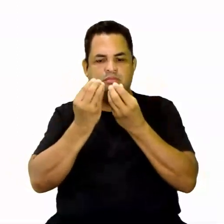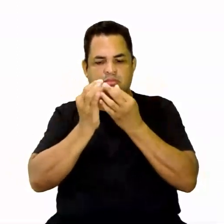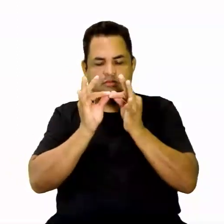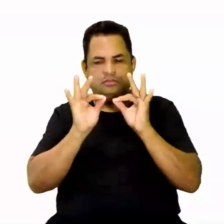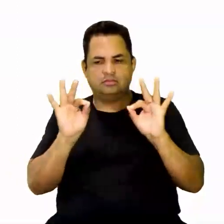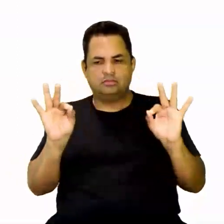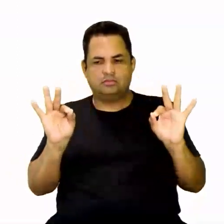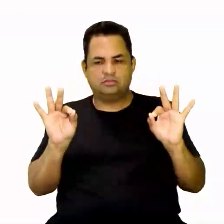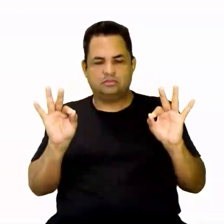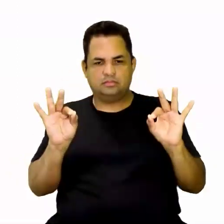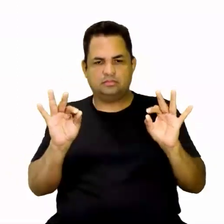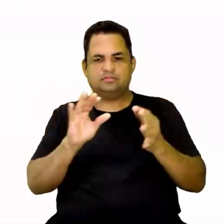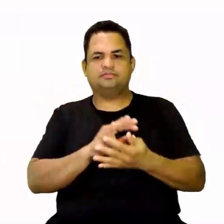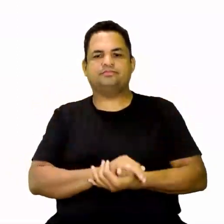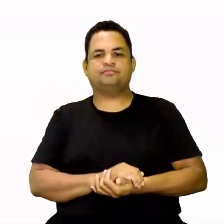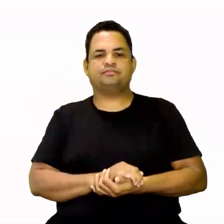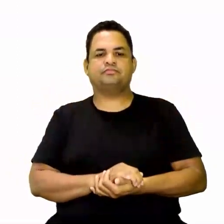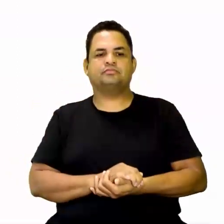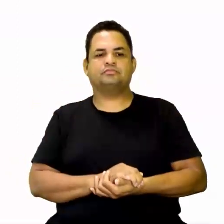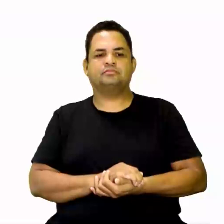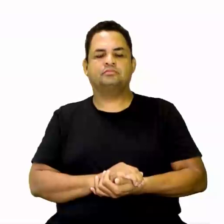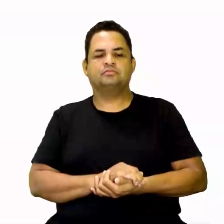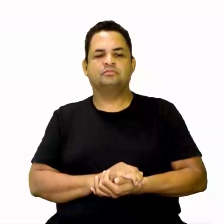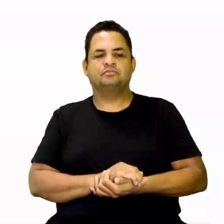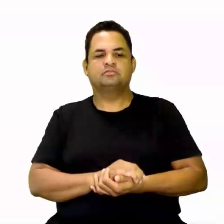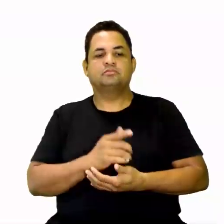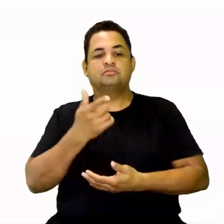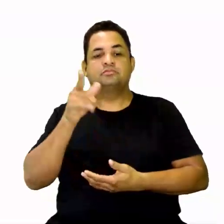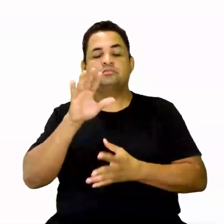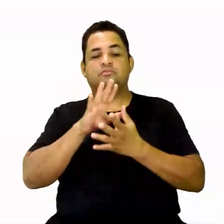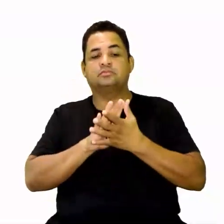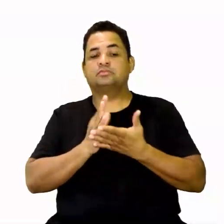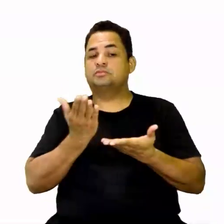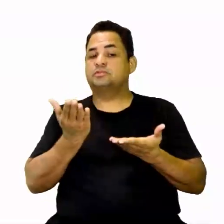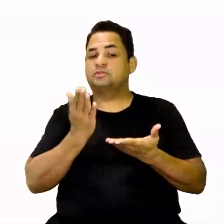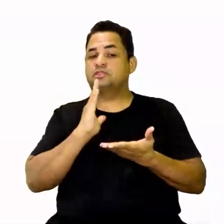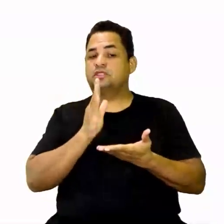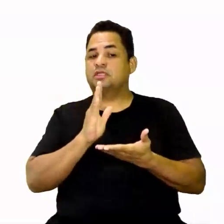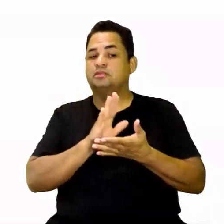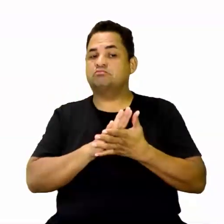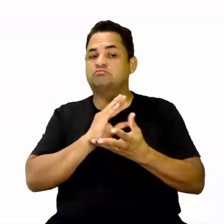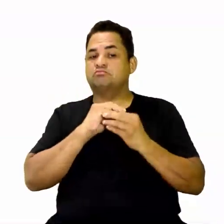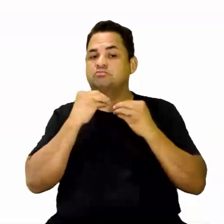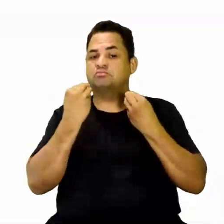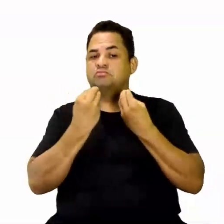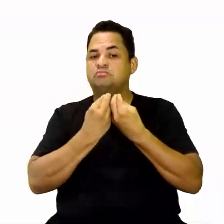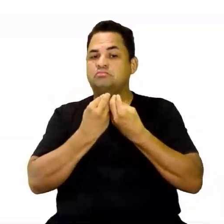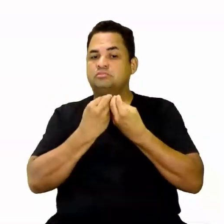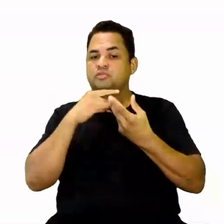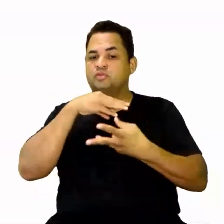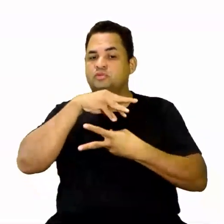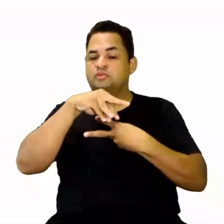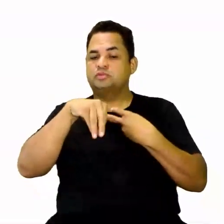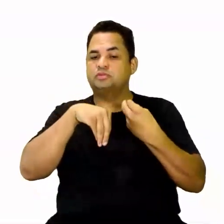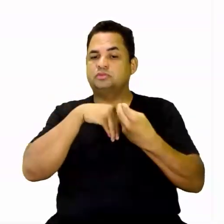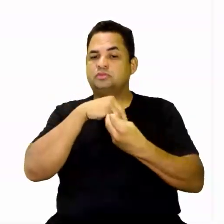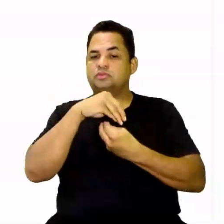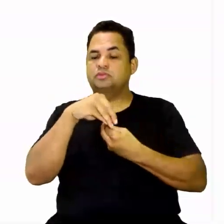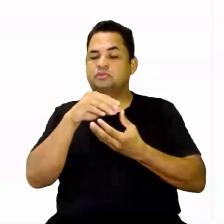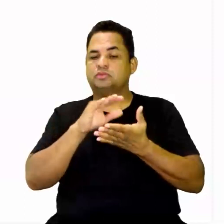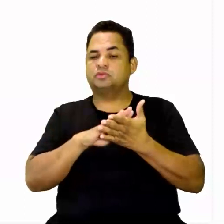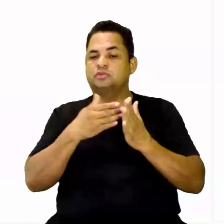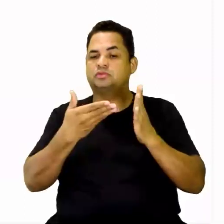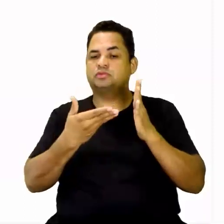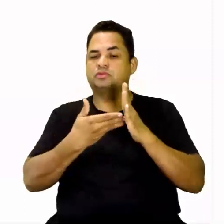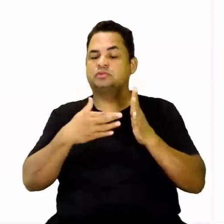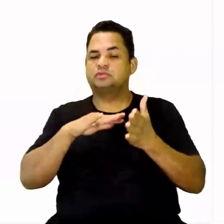simples. Com relação às substâncias compostas. O que significa